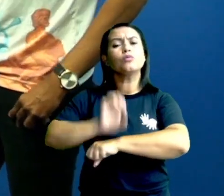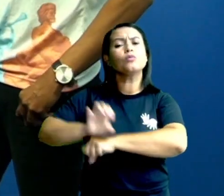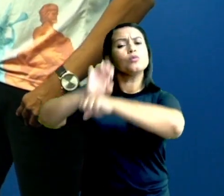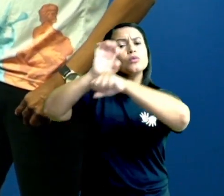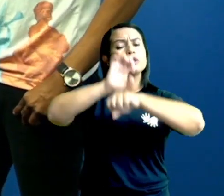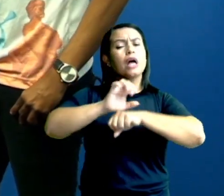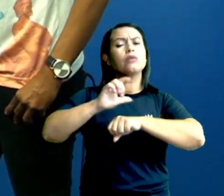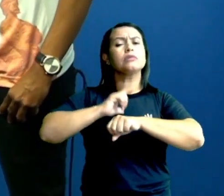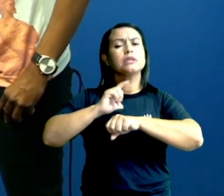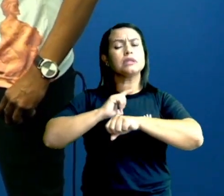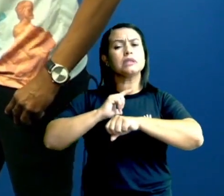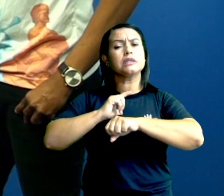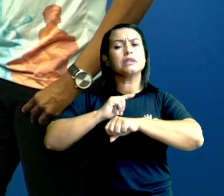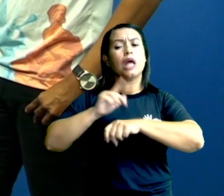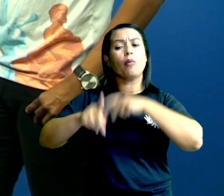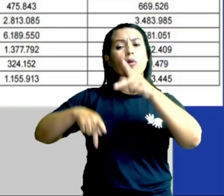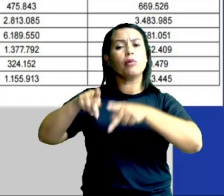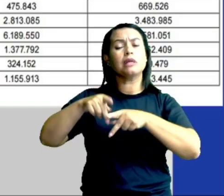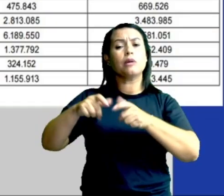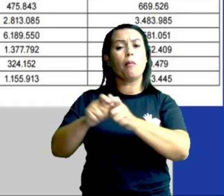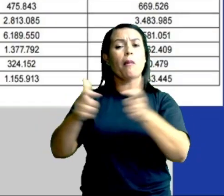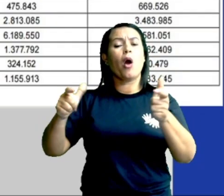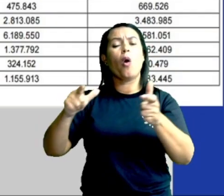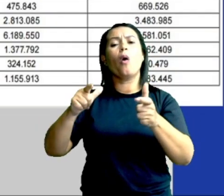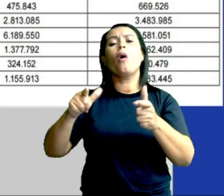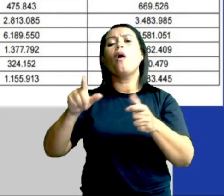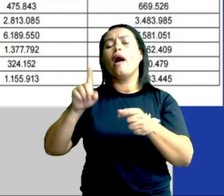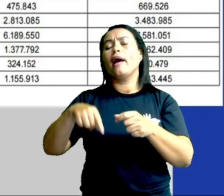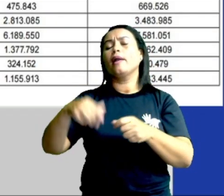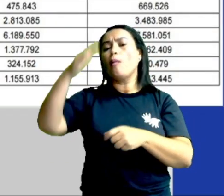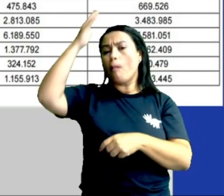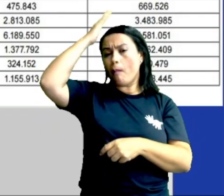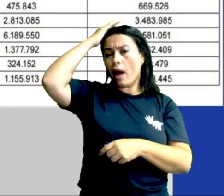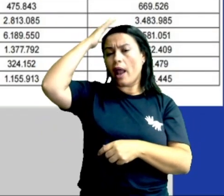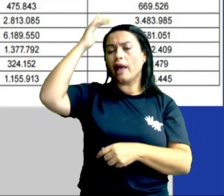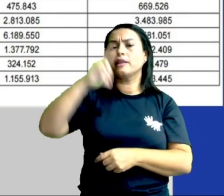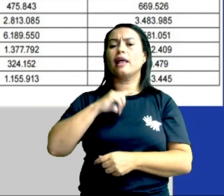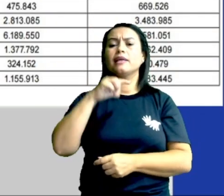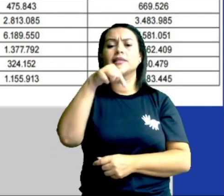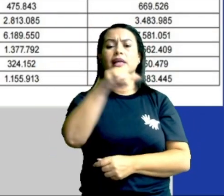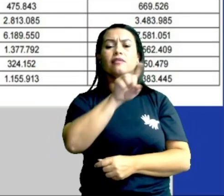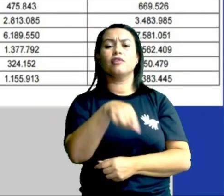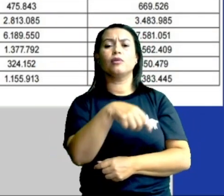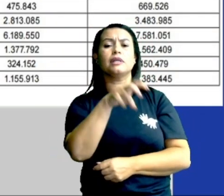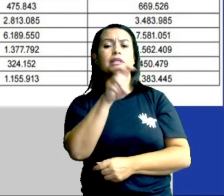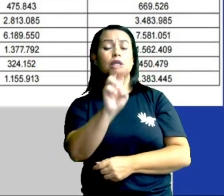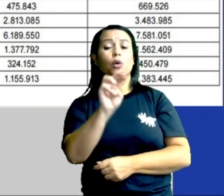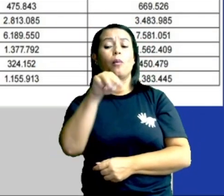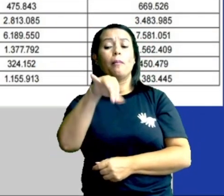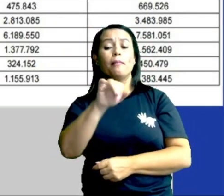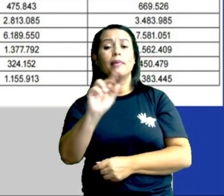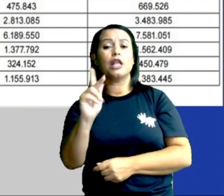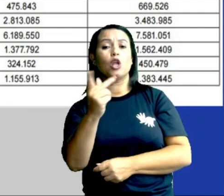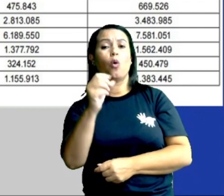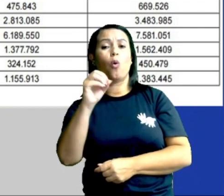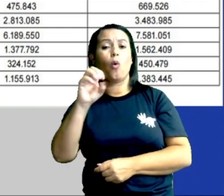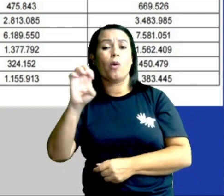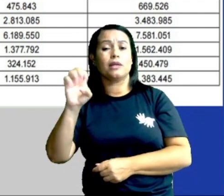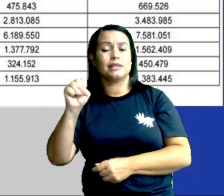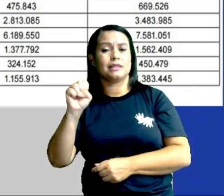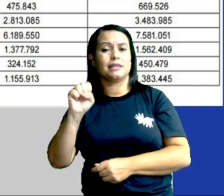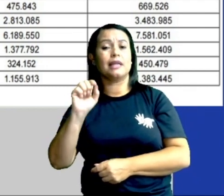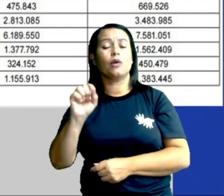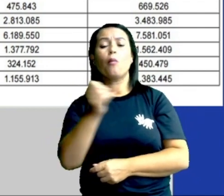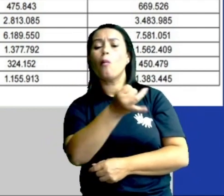estado com uma população maior se ele Estado do Pará que tem cerca de 7,5 milhões de habitantes da seria o estado